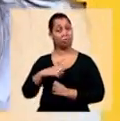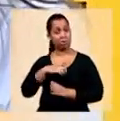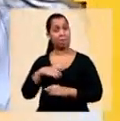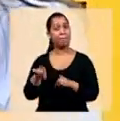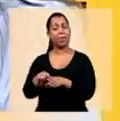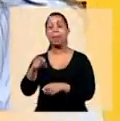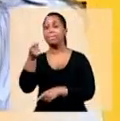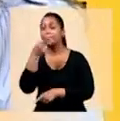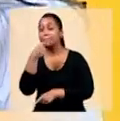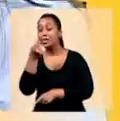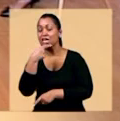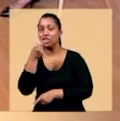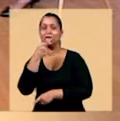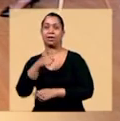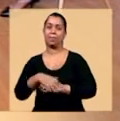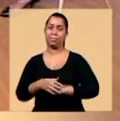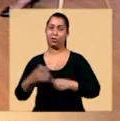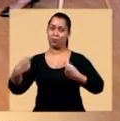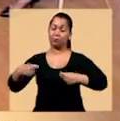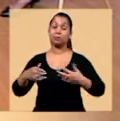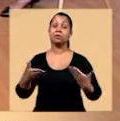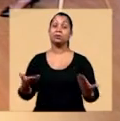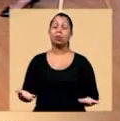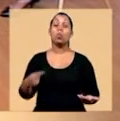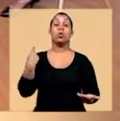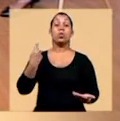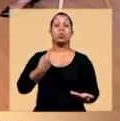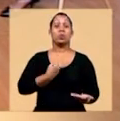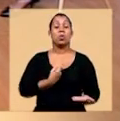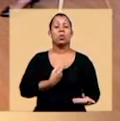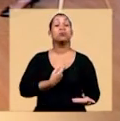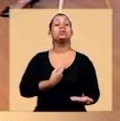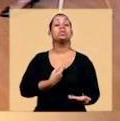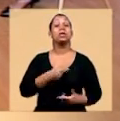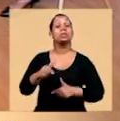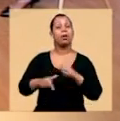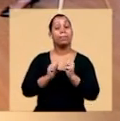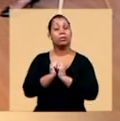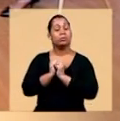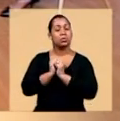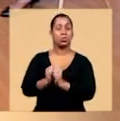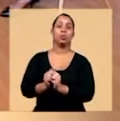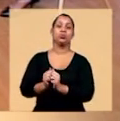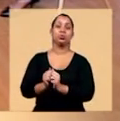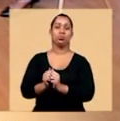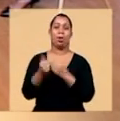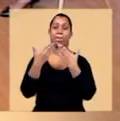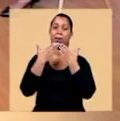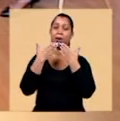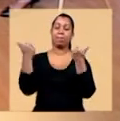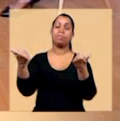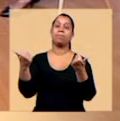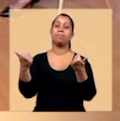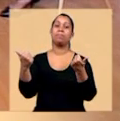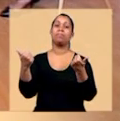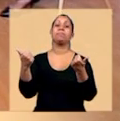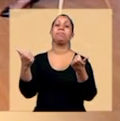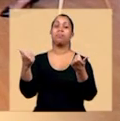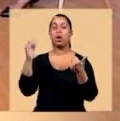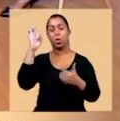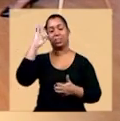Tem casos até que com medicamento você precisa tratar, não é? Então, a gente trabalha em conjunto, não é? Para tomar a melhor